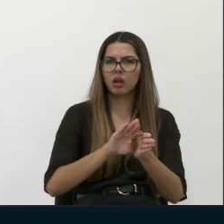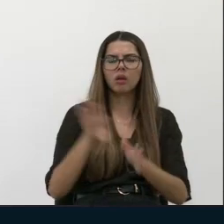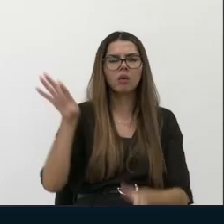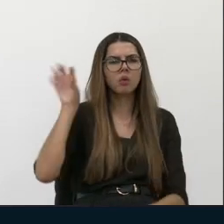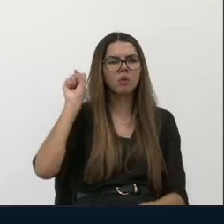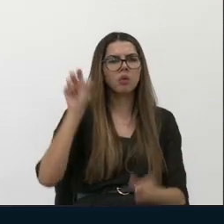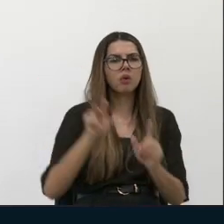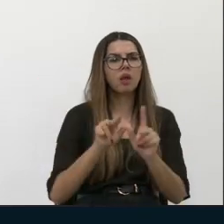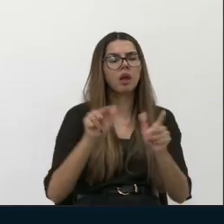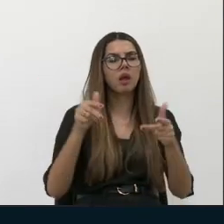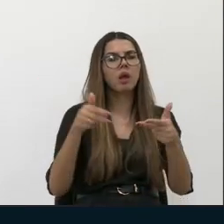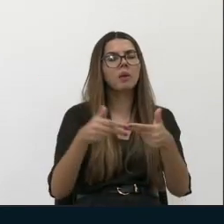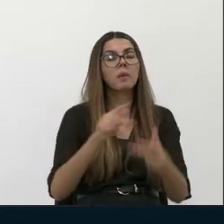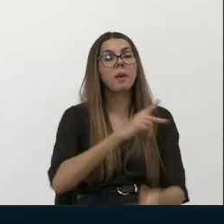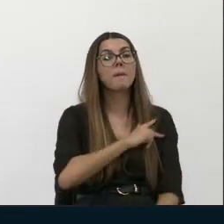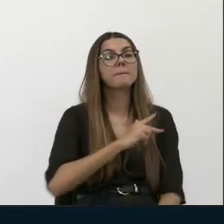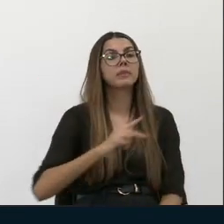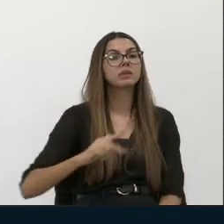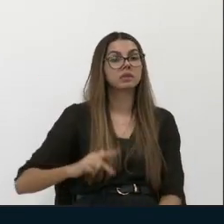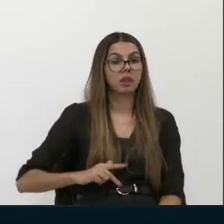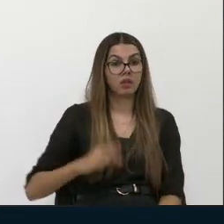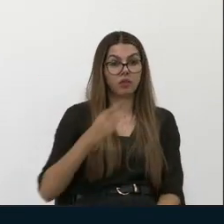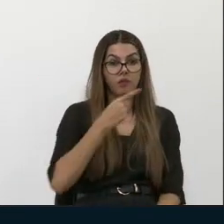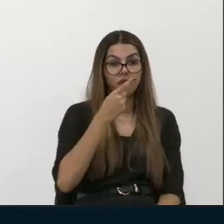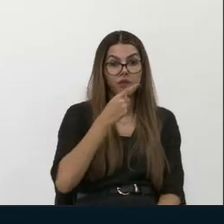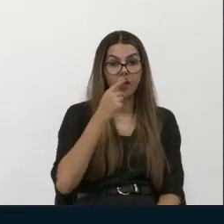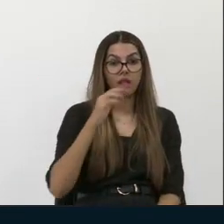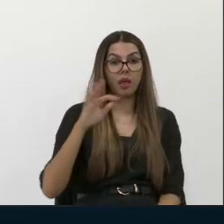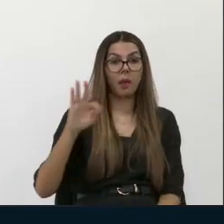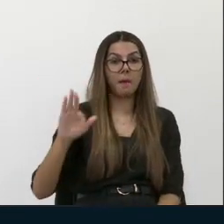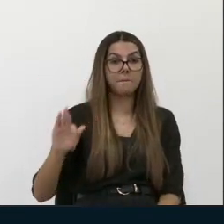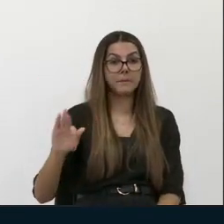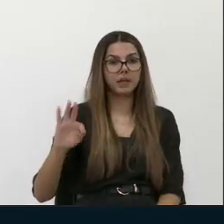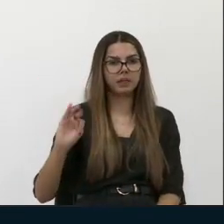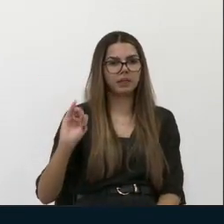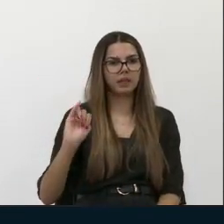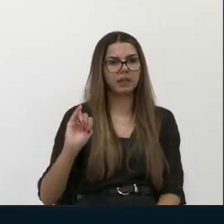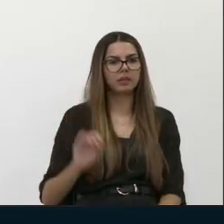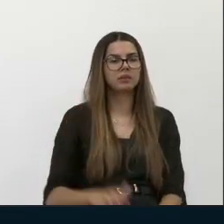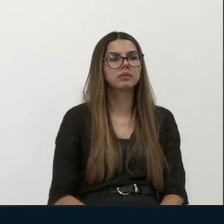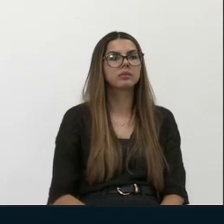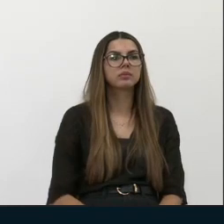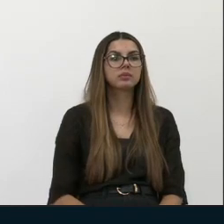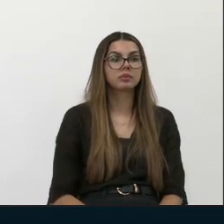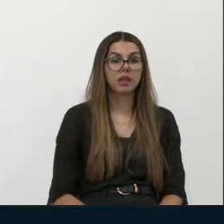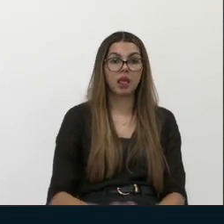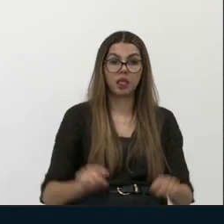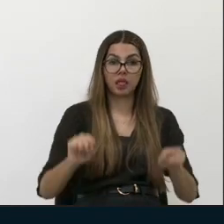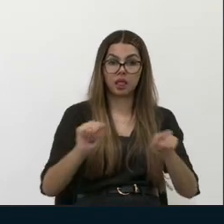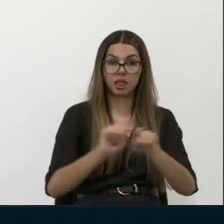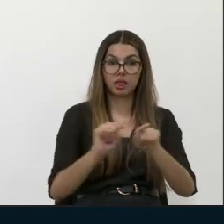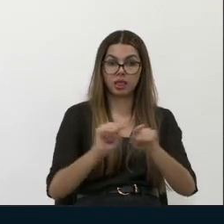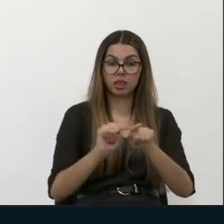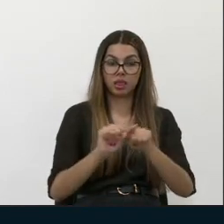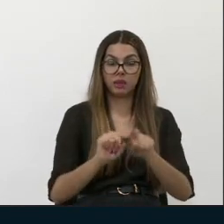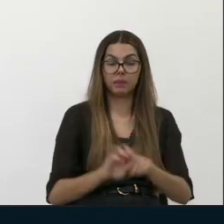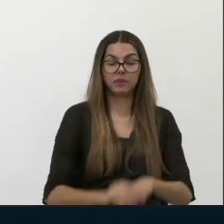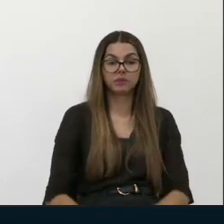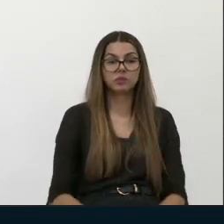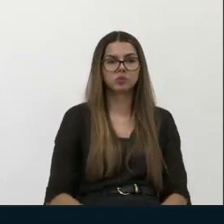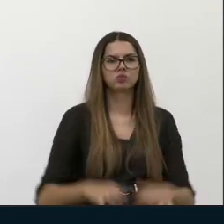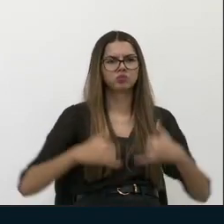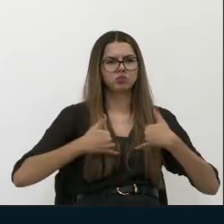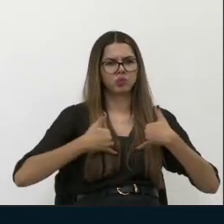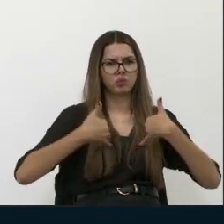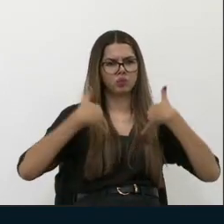o presidente falando que a militância do PT estava aqui. Não, não era só a militância do PT, não, estava a militância do PT também. E eu tenho muito orgulho disso,